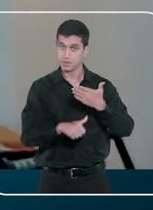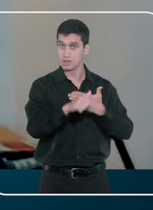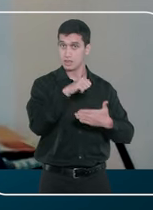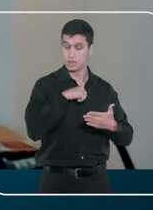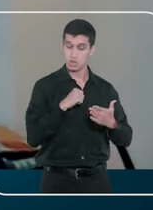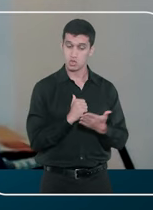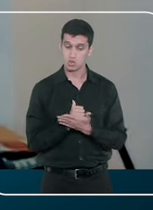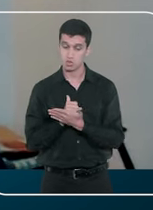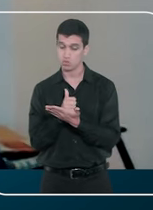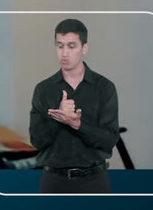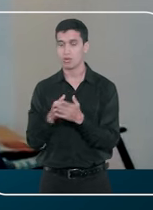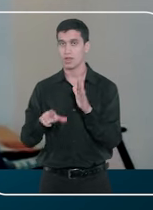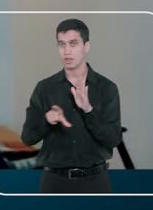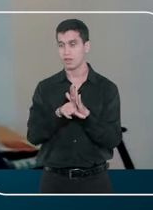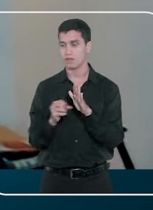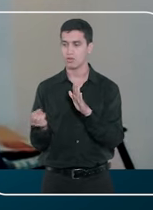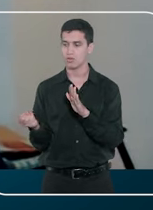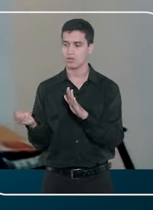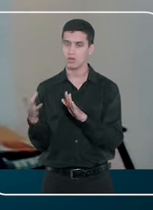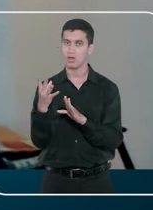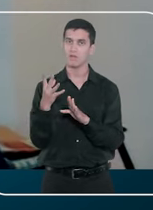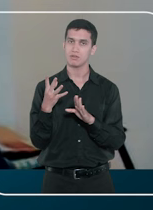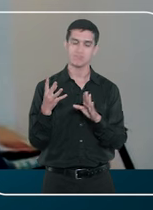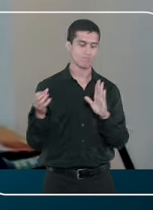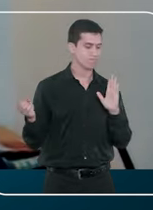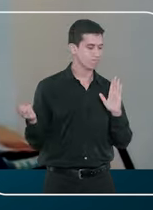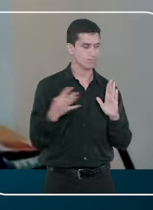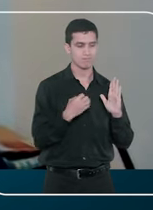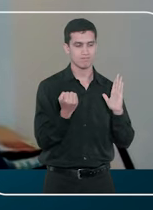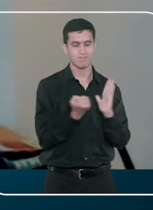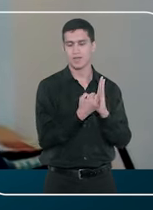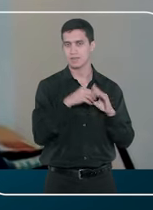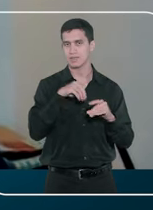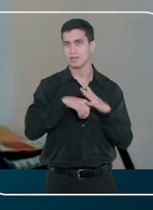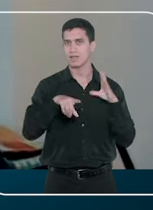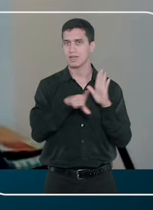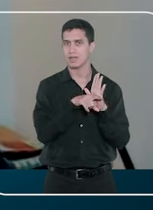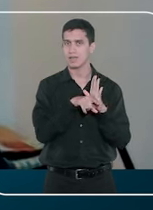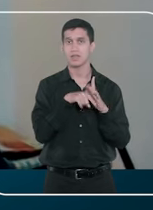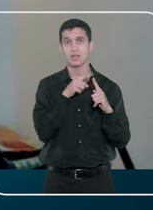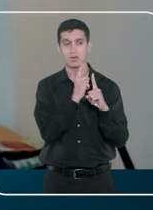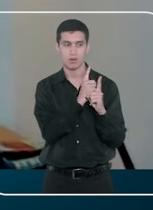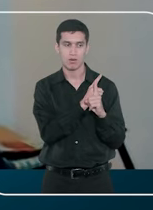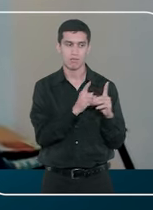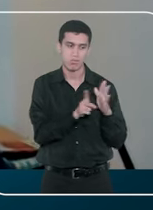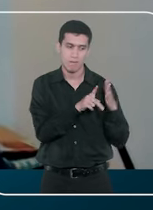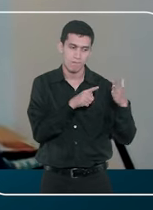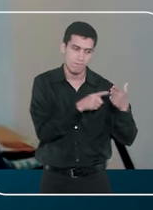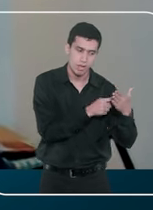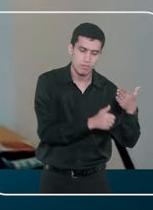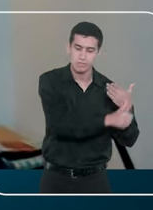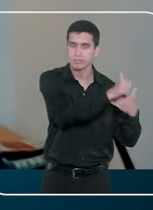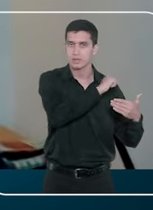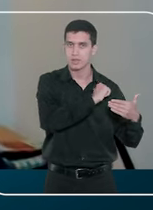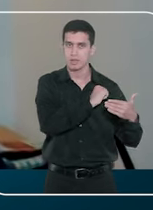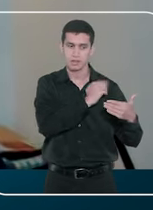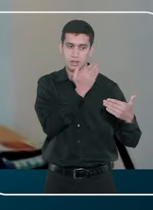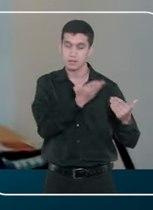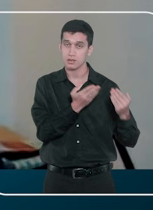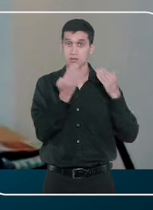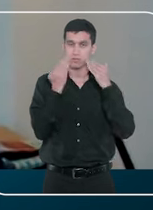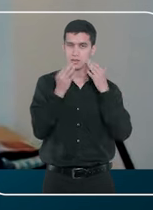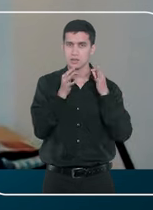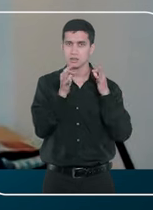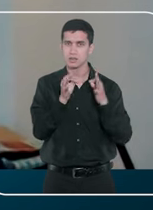se firmar no Brasil um novo marco normativo das figuras das delações. Um marco normativo que mostrasse